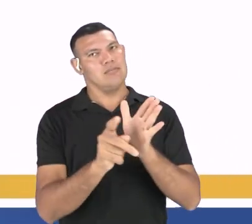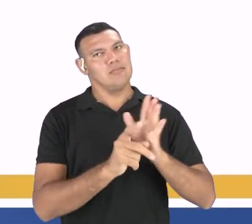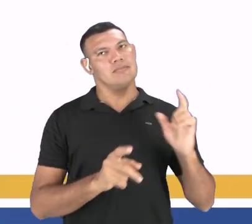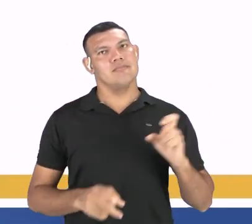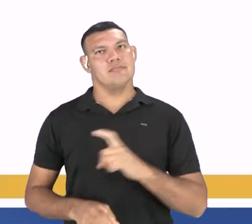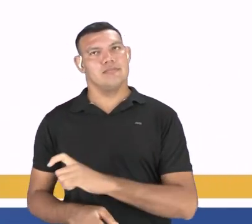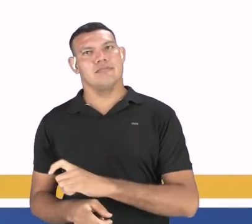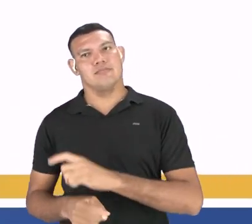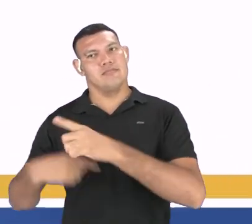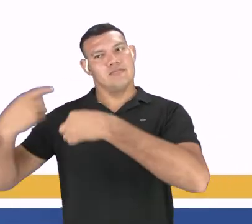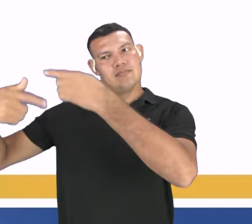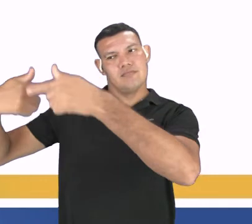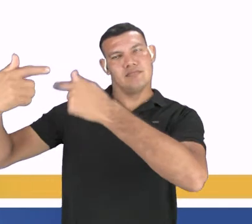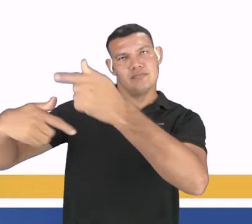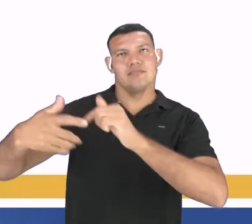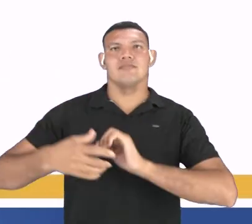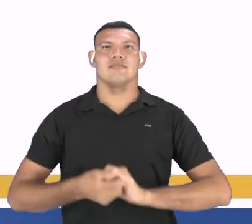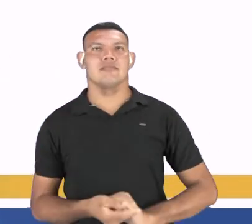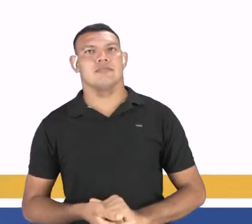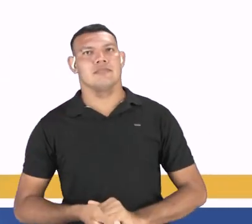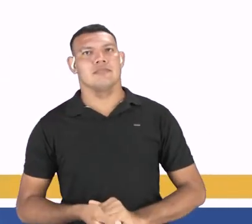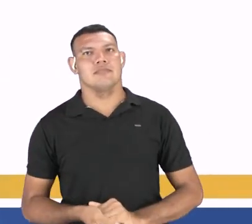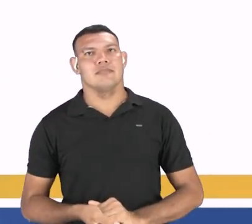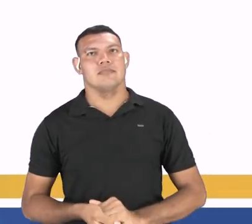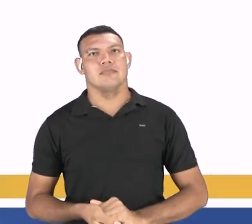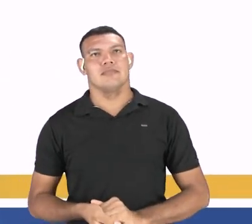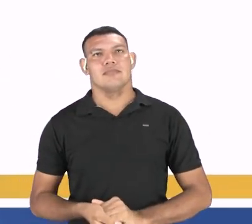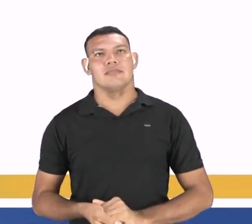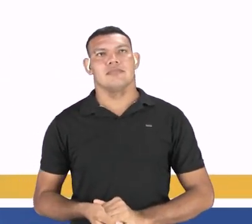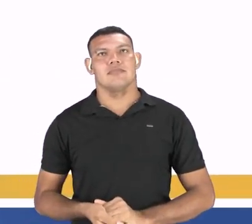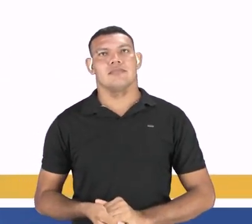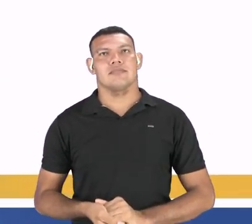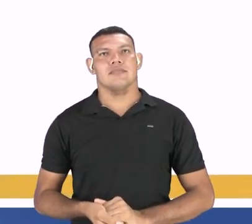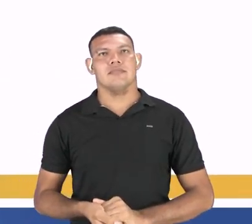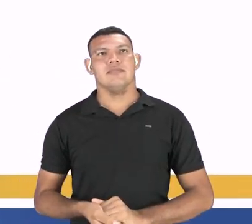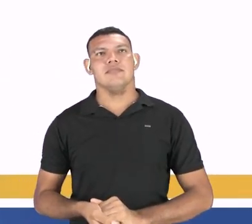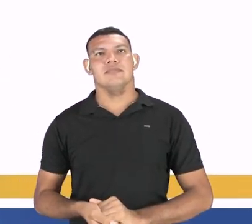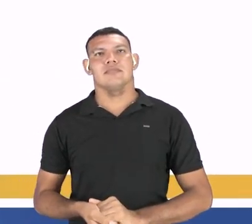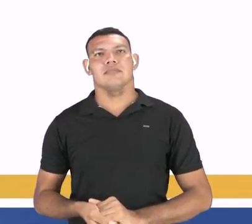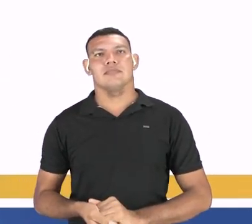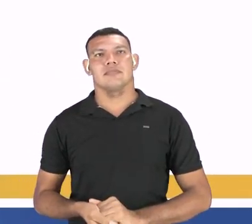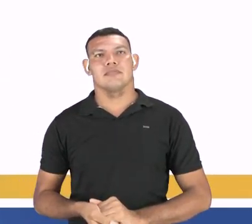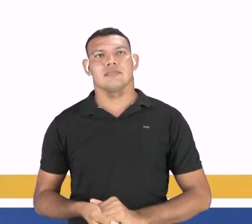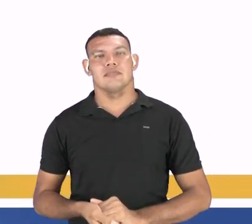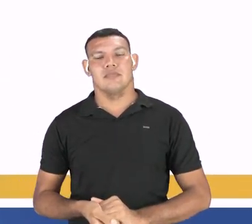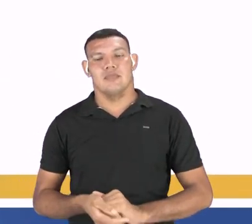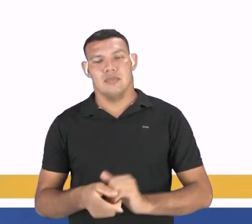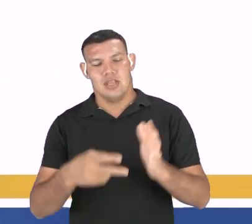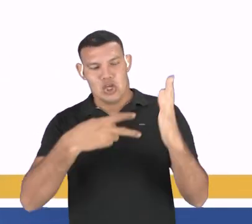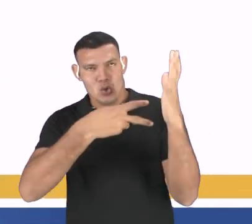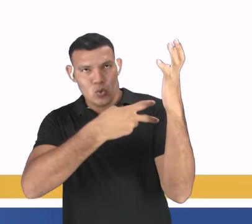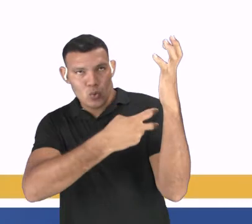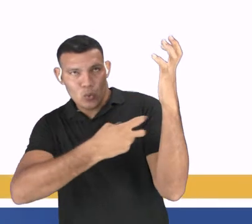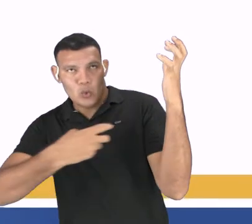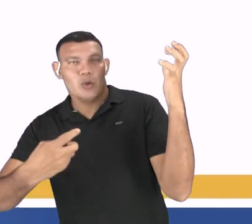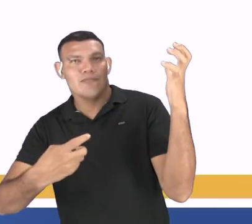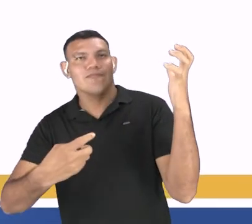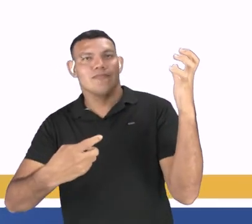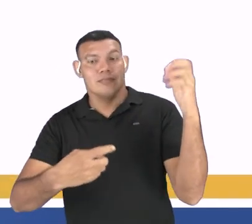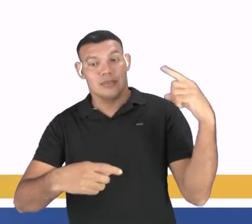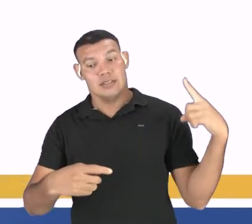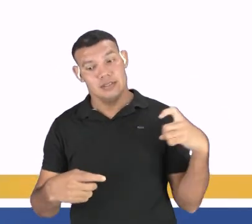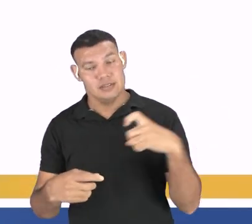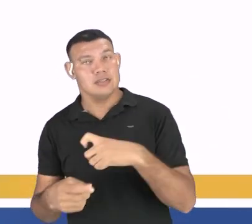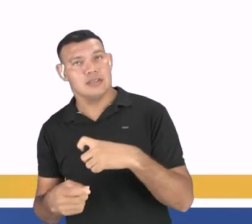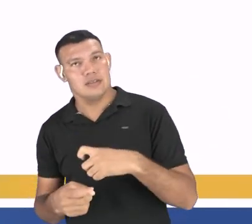parou as suas futuras trocas e são extraídos de bactérias e utilizava com vetores de